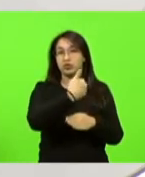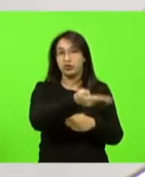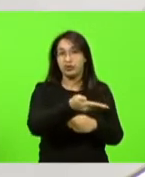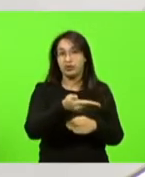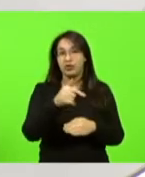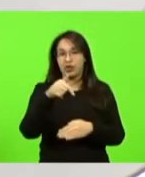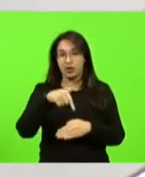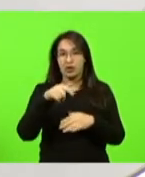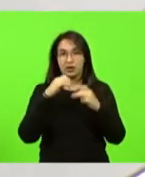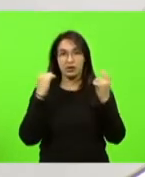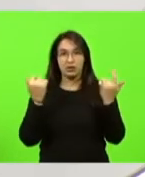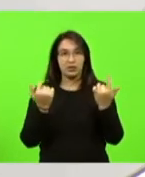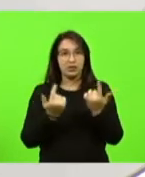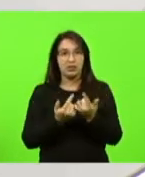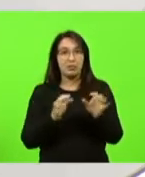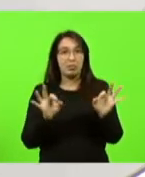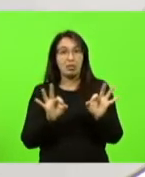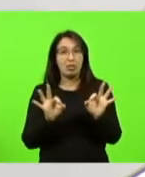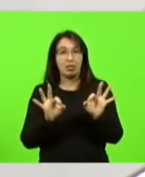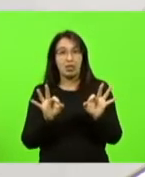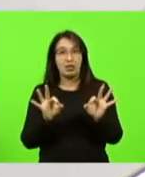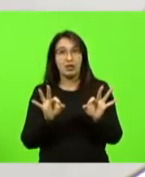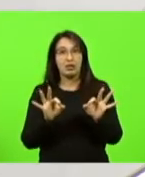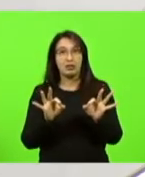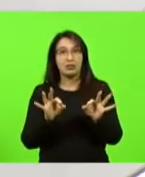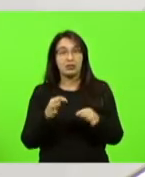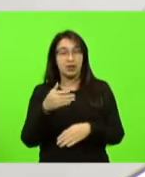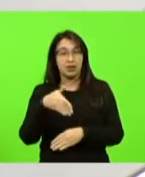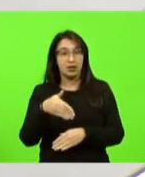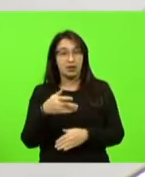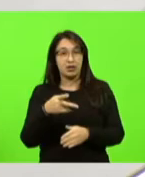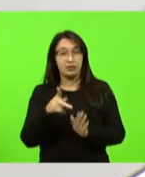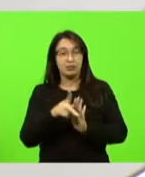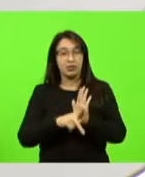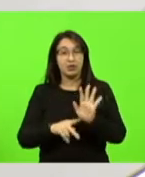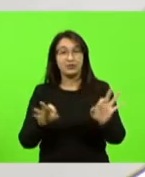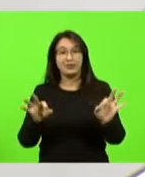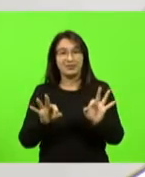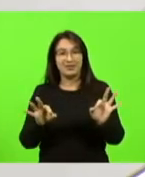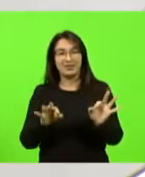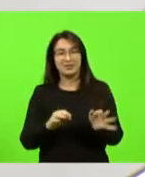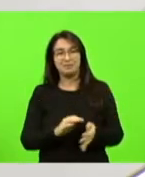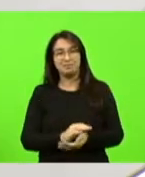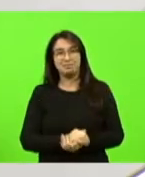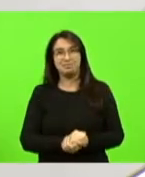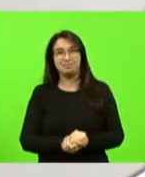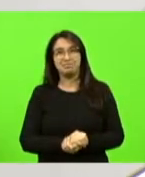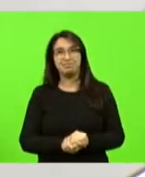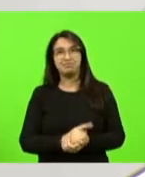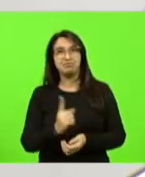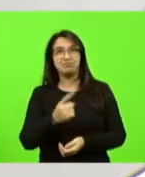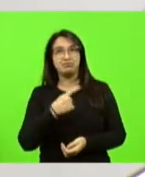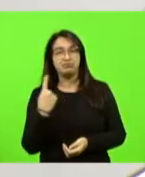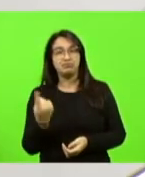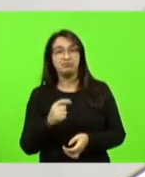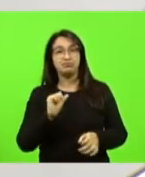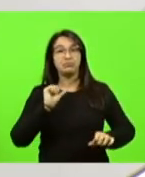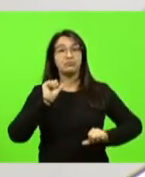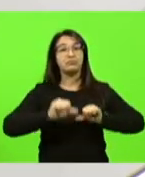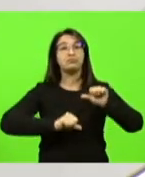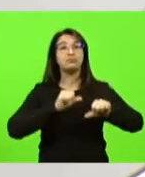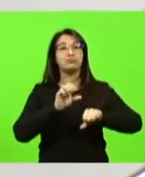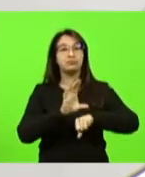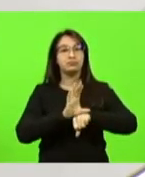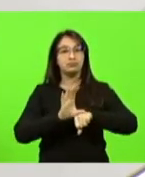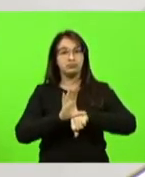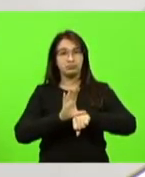paredes foi concedido a este projeto. Nem isso. Nós estamos mudando uma